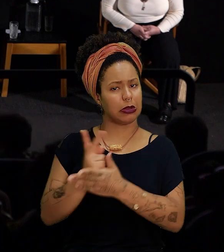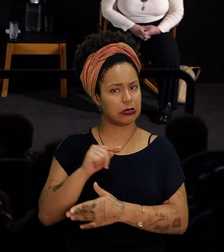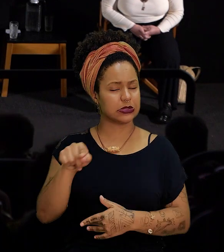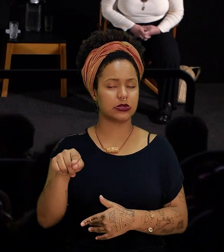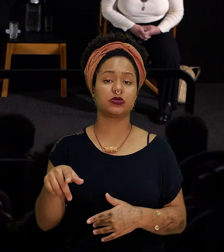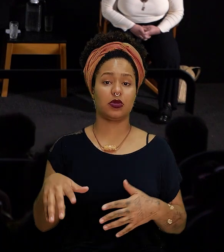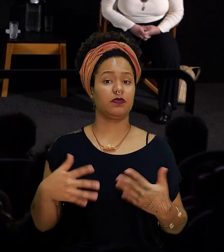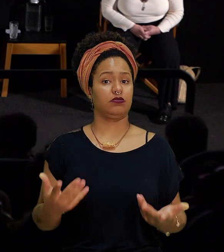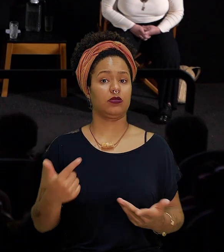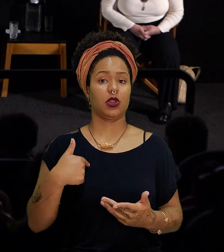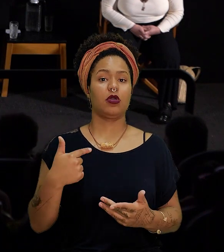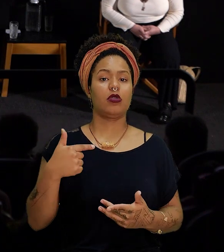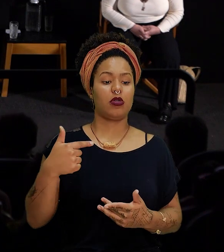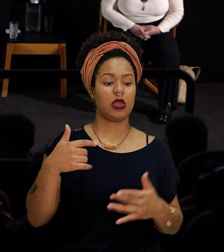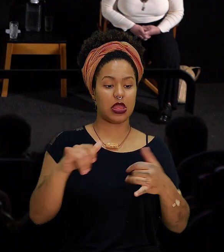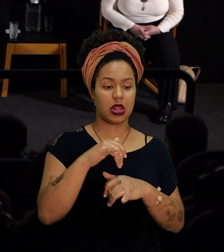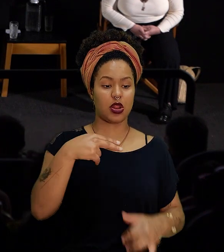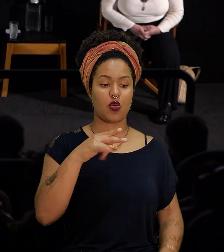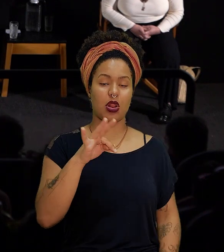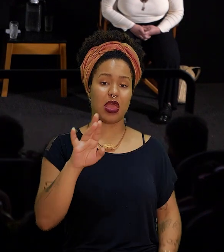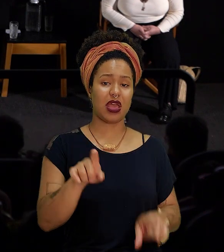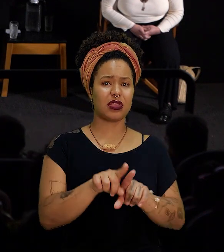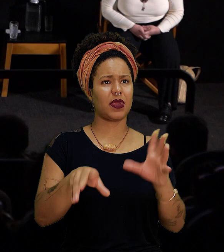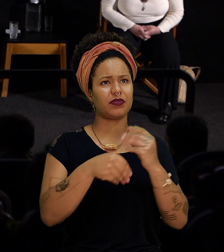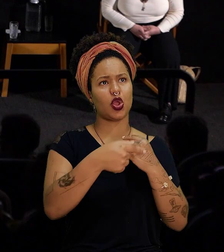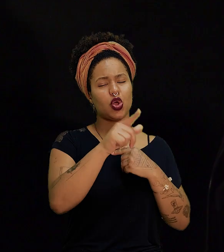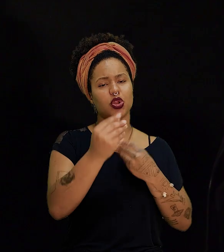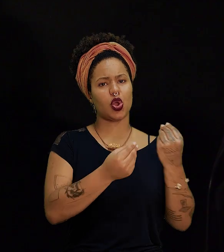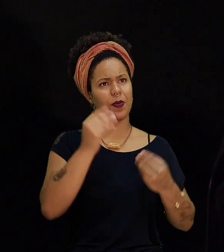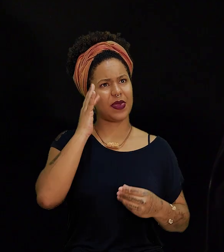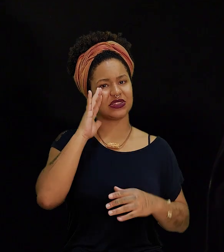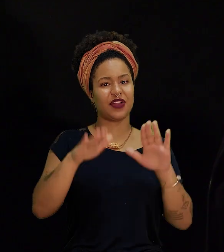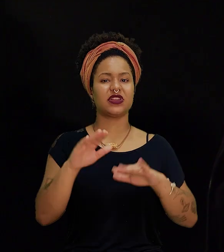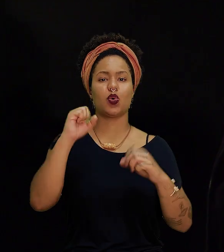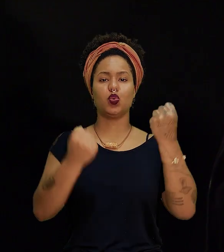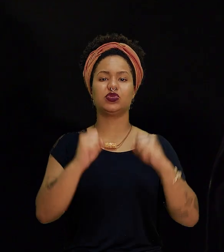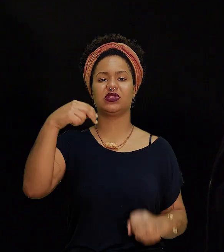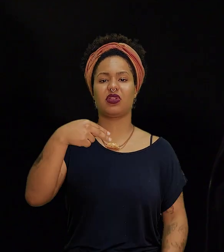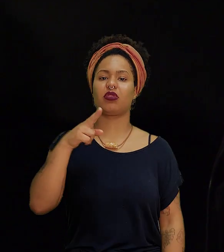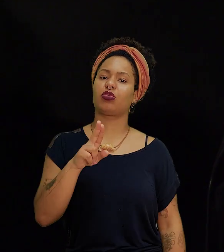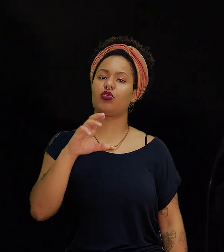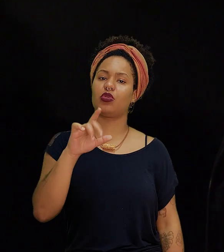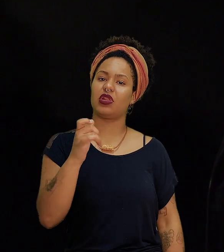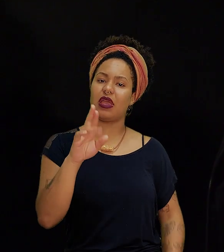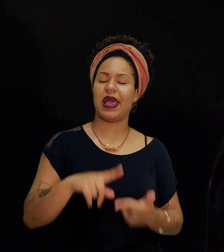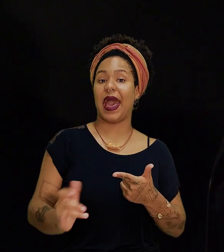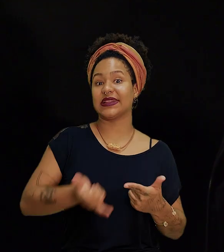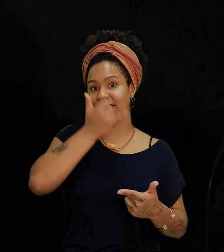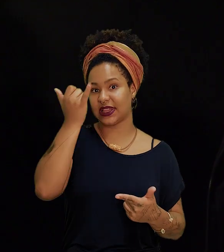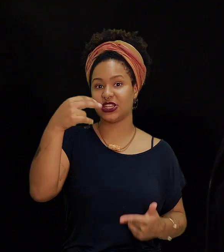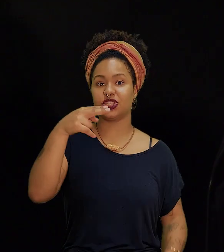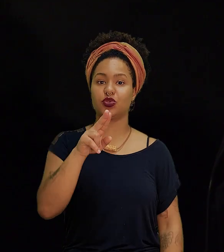afetada. E o problema nuclear é justamente esse. A gente pensa, às vezes, em usina nuclear, né? E em